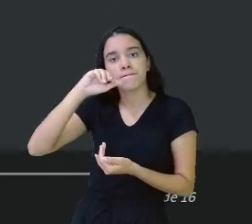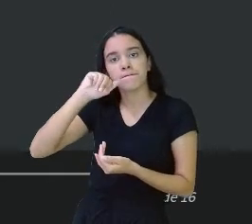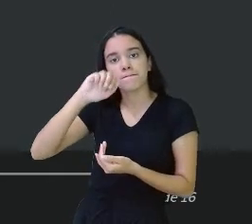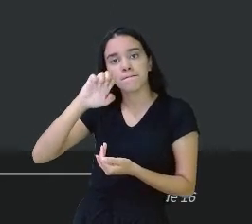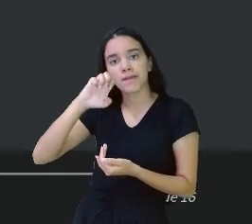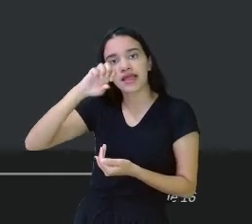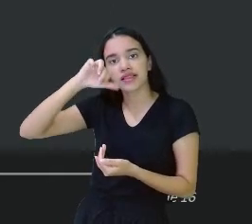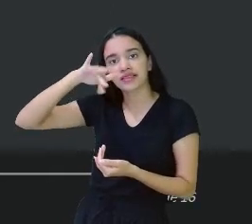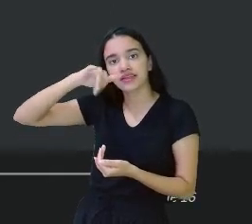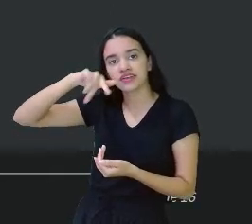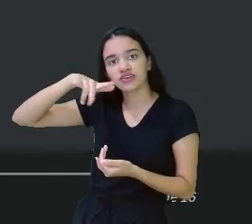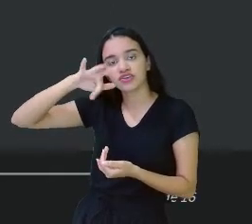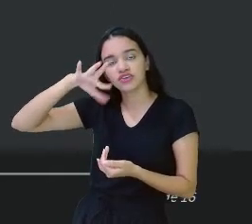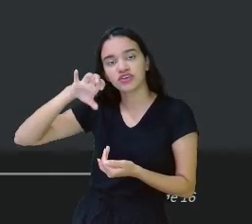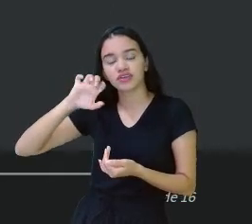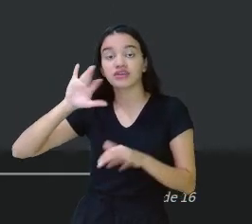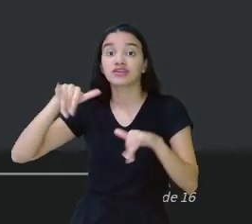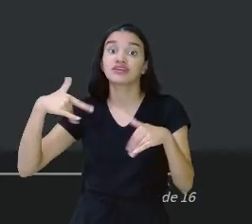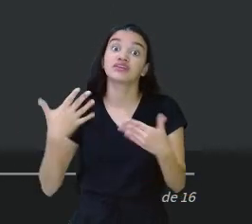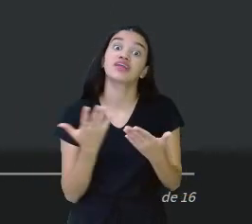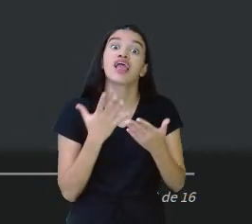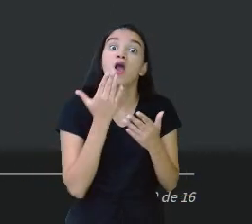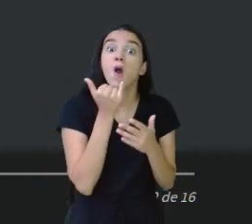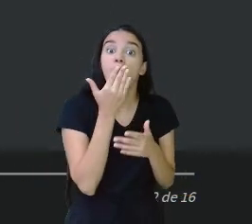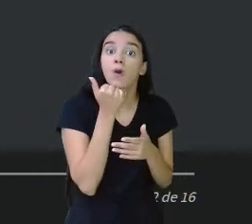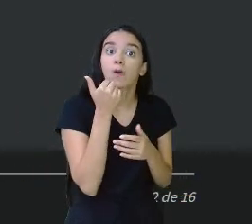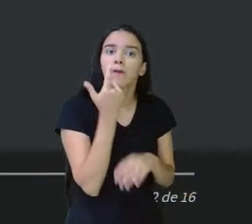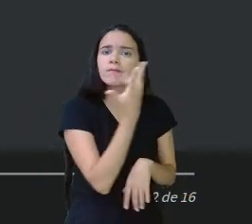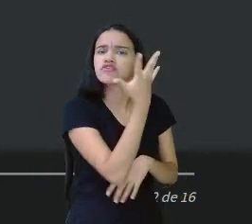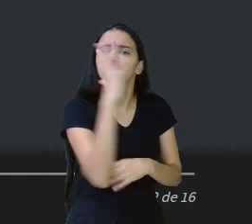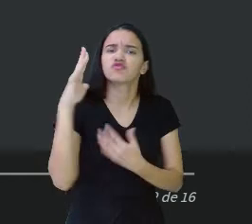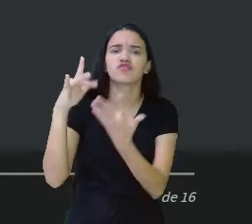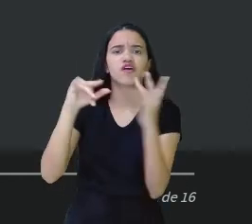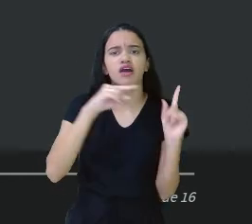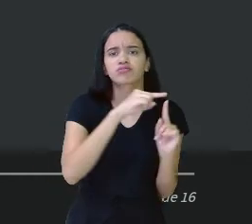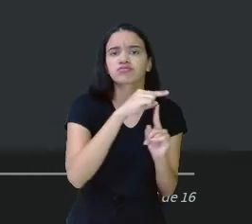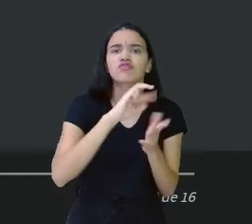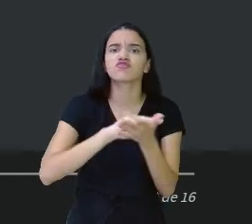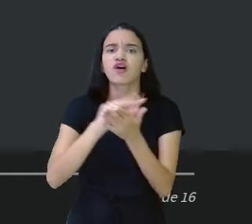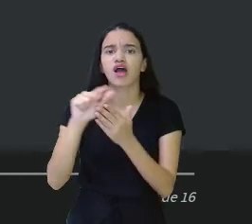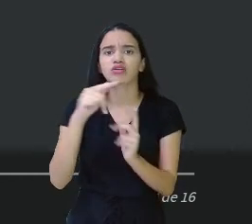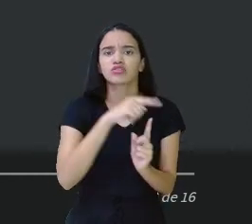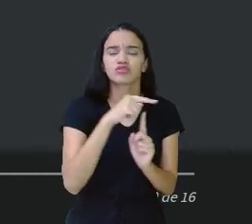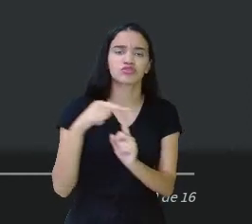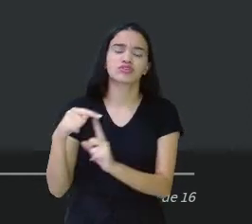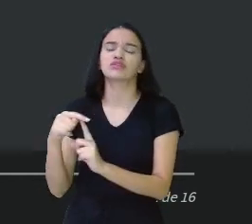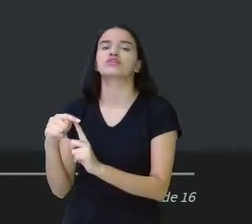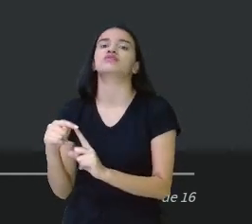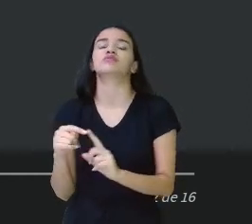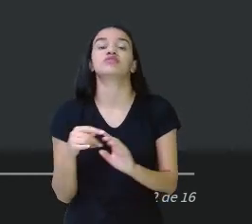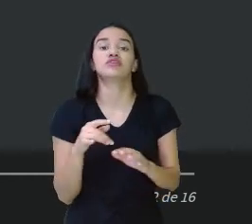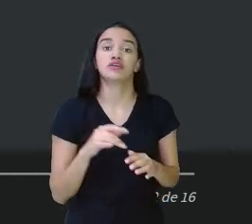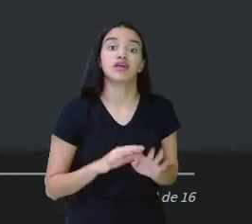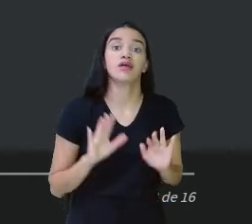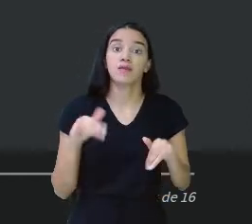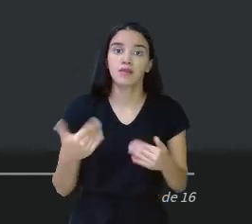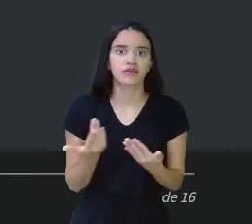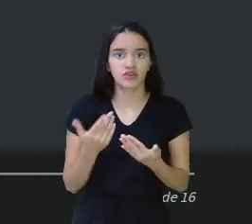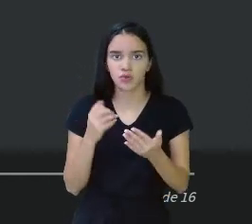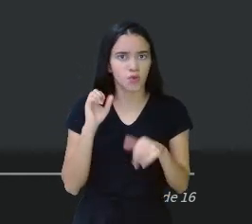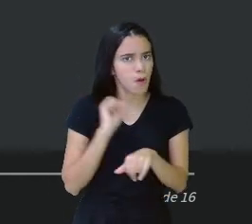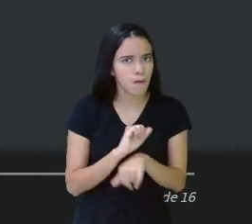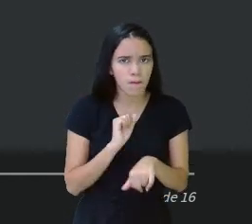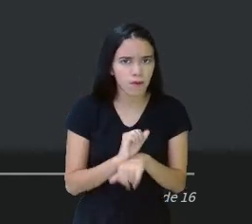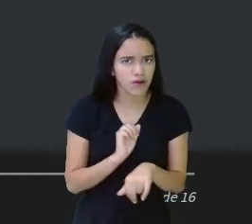com cerca de 500 tipos diferentes de plantas e cascas de árvores, ameaçando plantações e florestas. E não para por